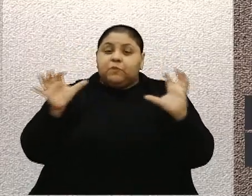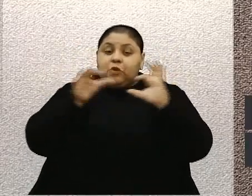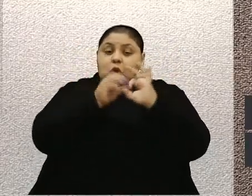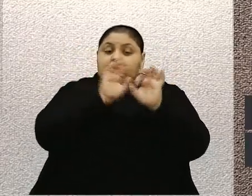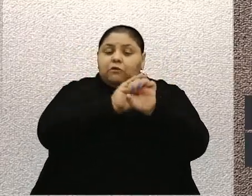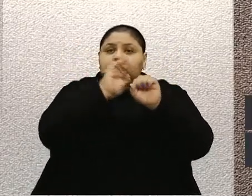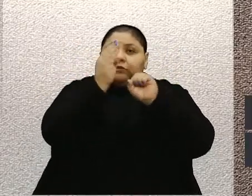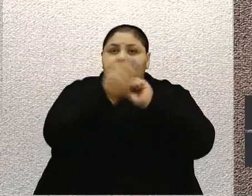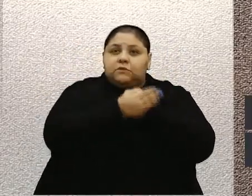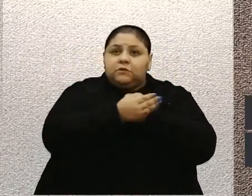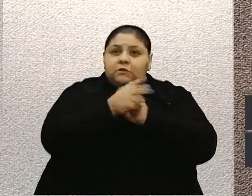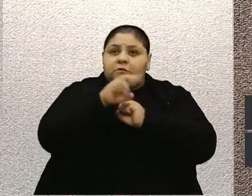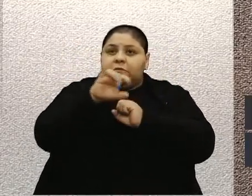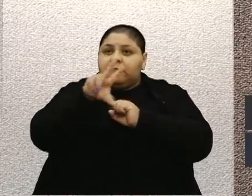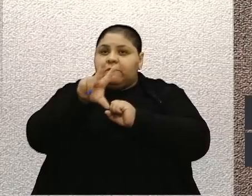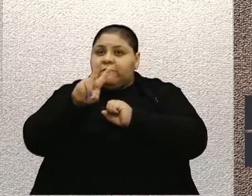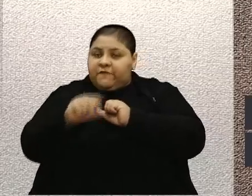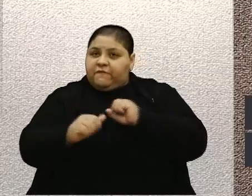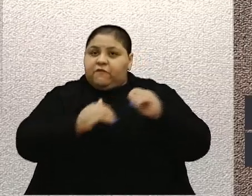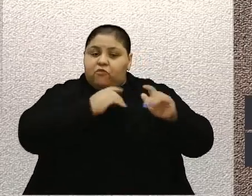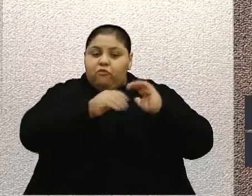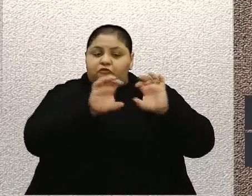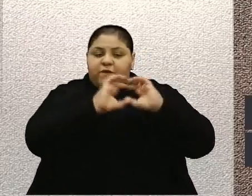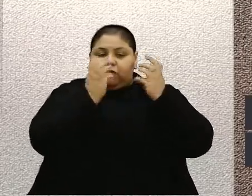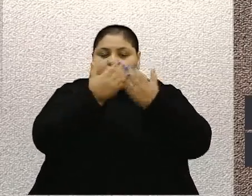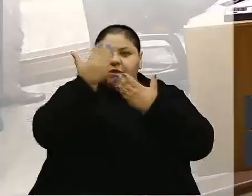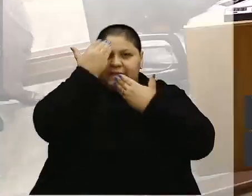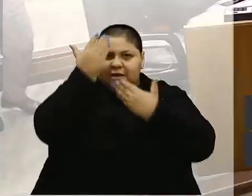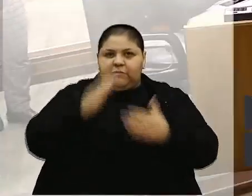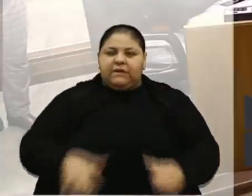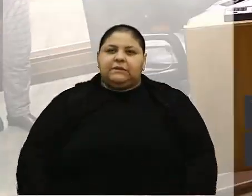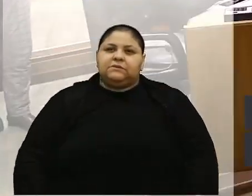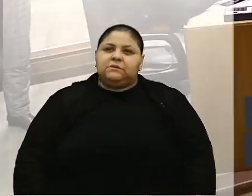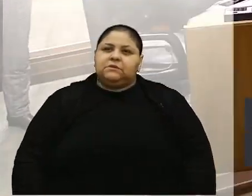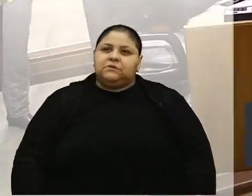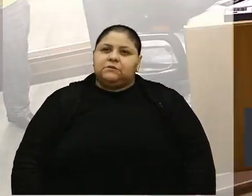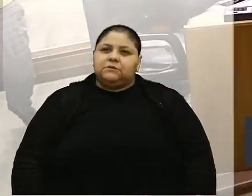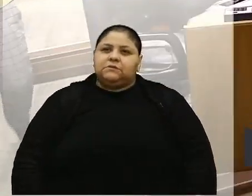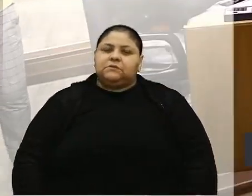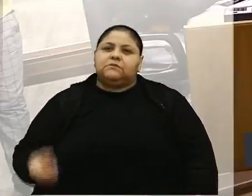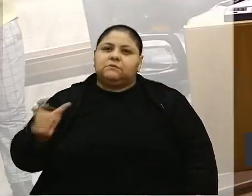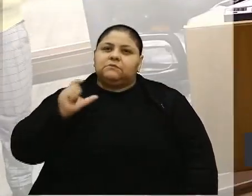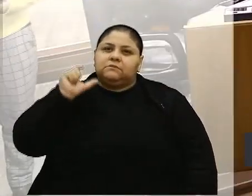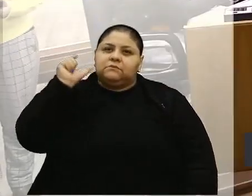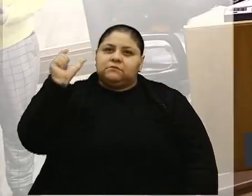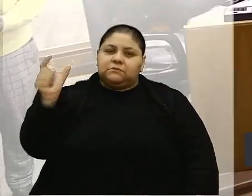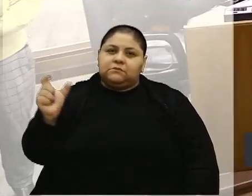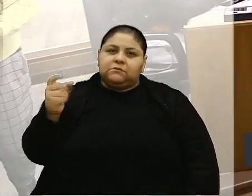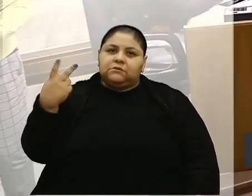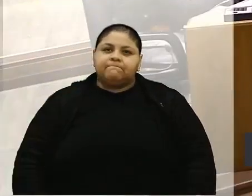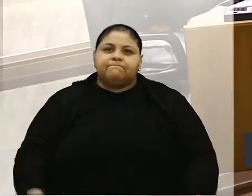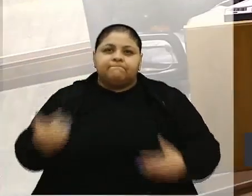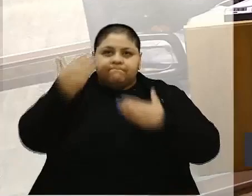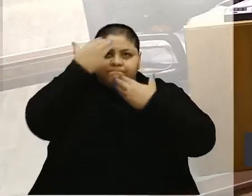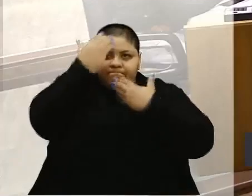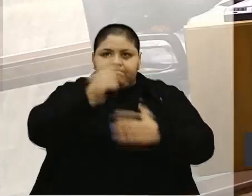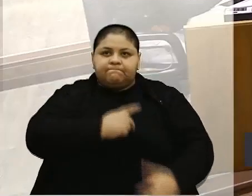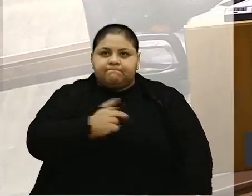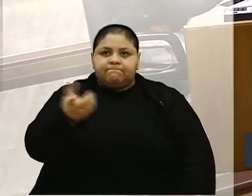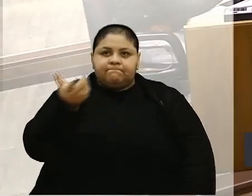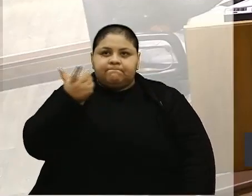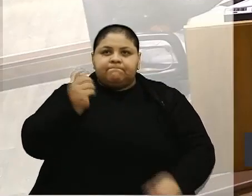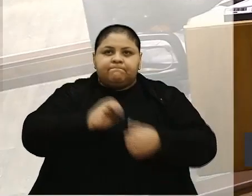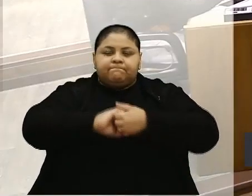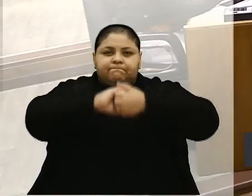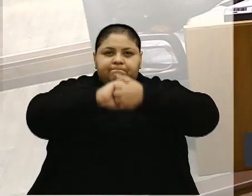bairros e viva o movimento comunitário. Obrigado. Com a palavra para os seus 2 minutos. Quero